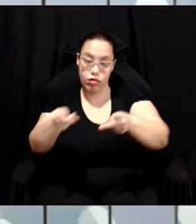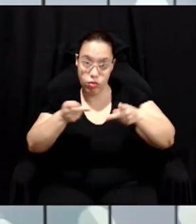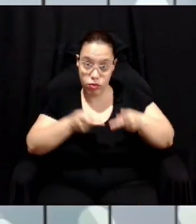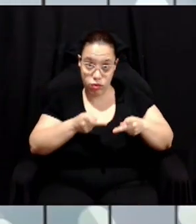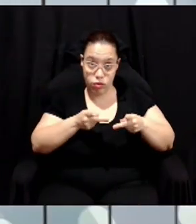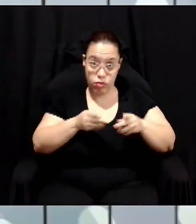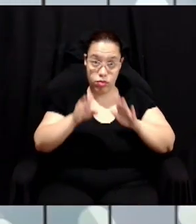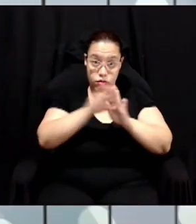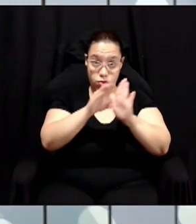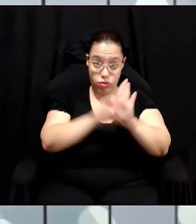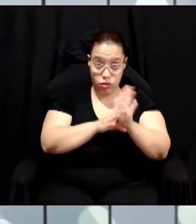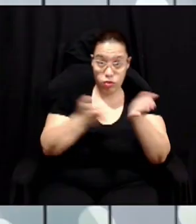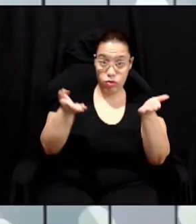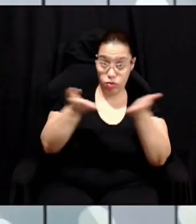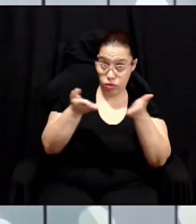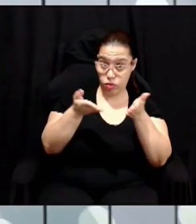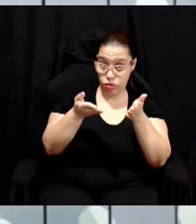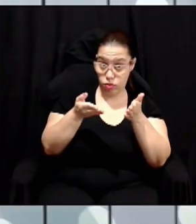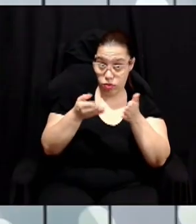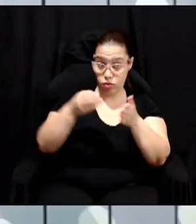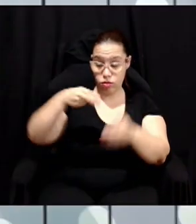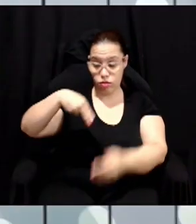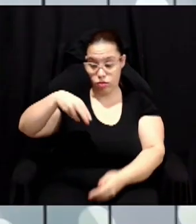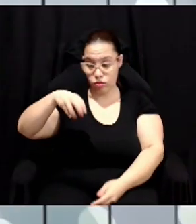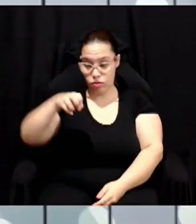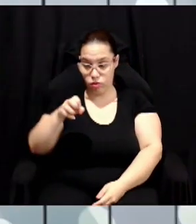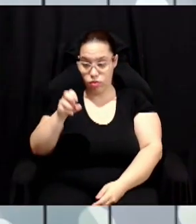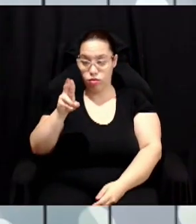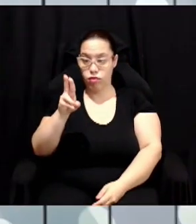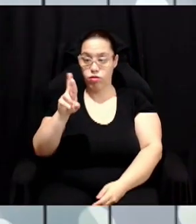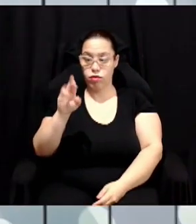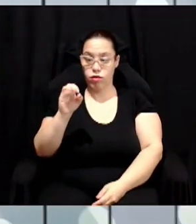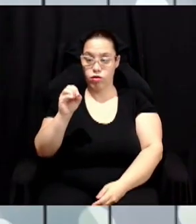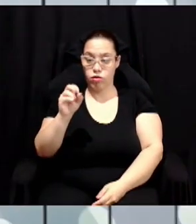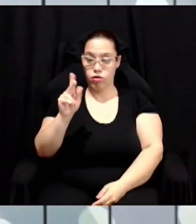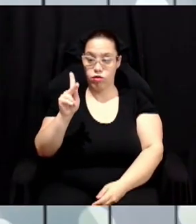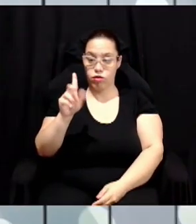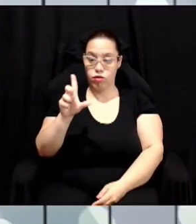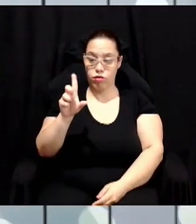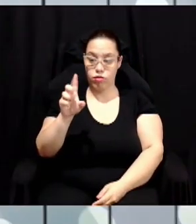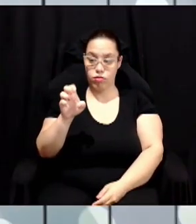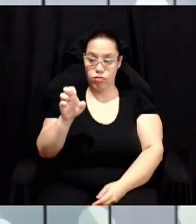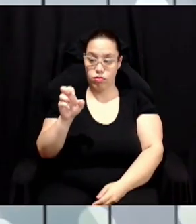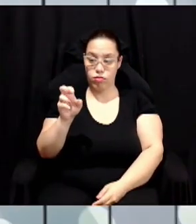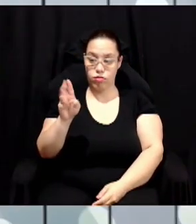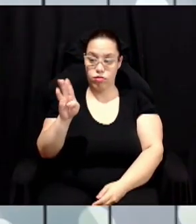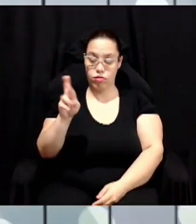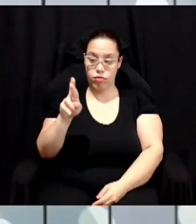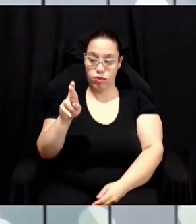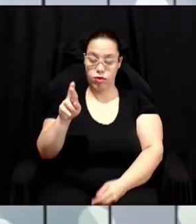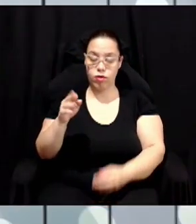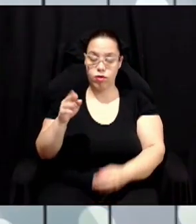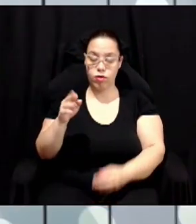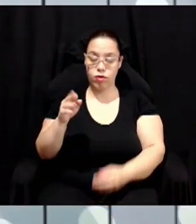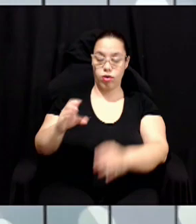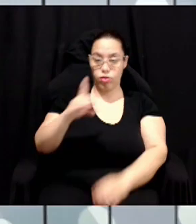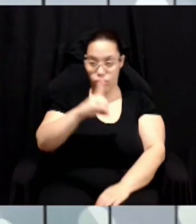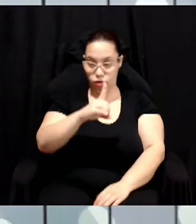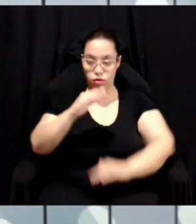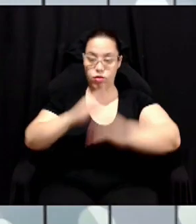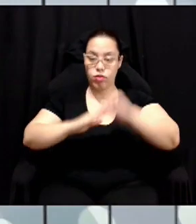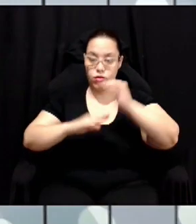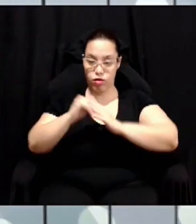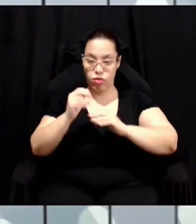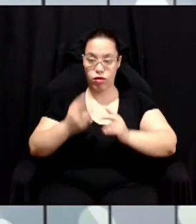de hoje é o neurocirurgião Kleber Duarte. Ele também é coordenador do Serviço de Neurocirurgia